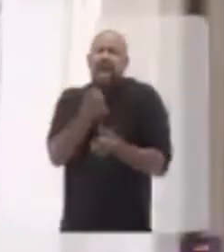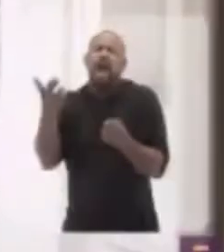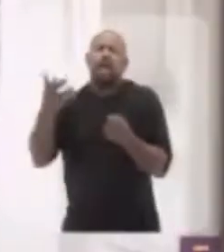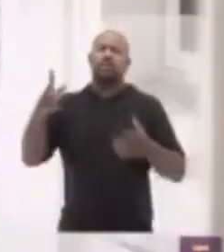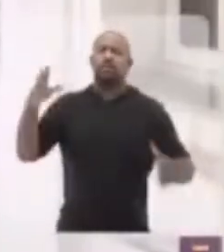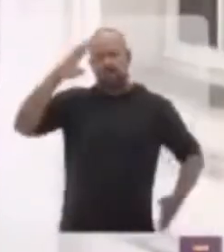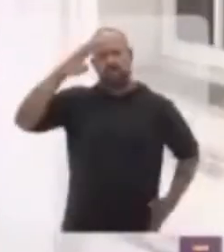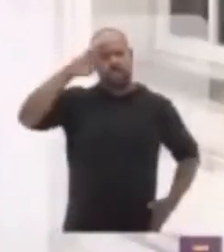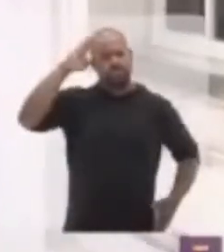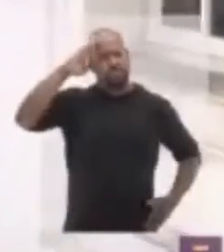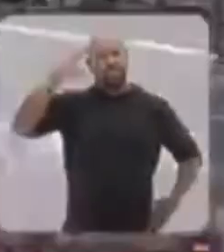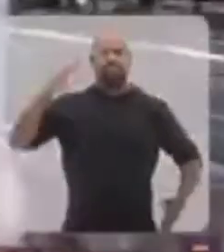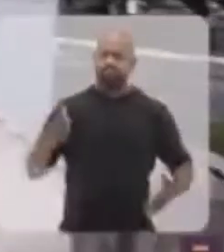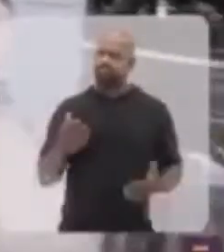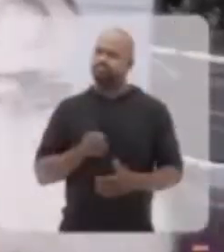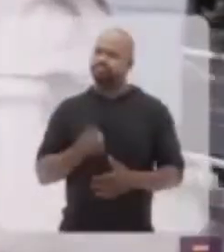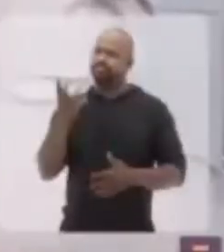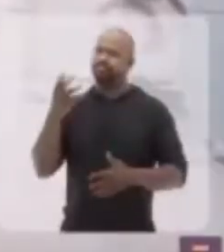militares.